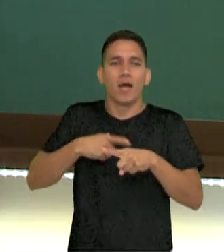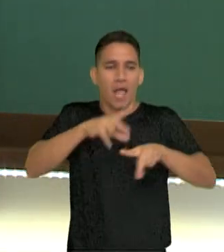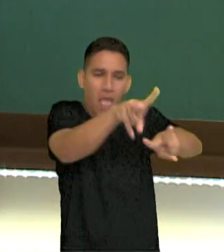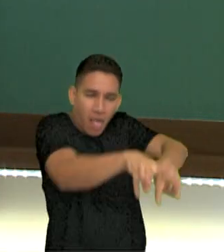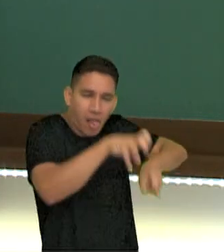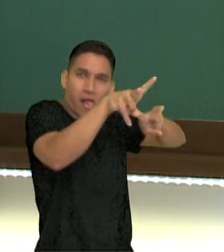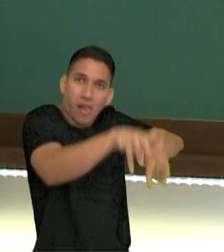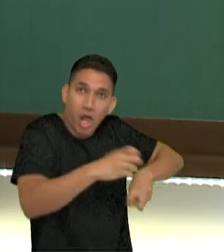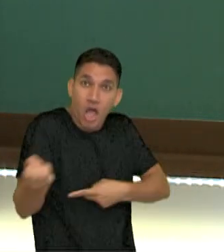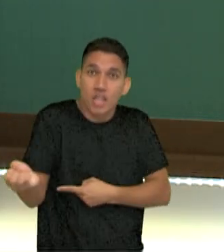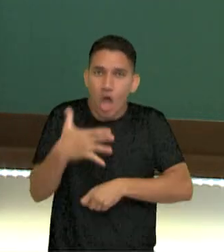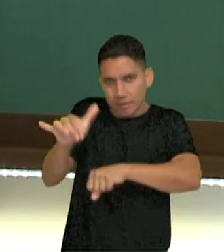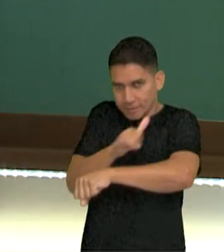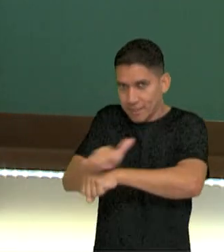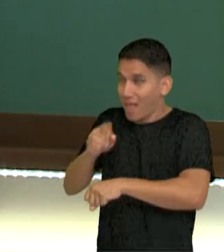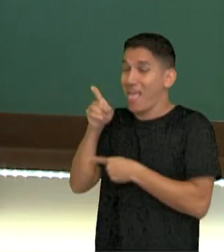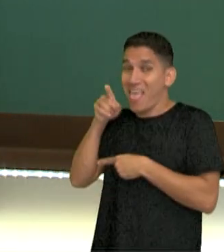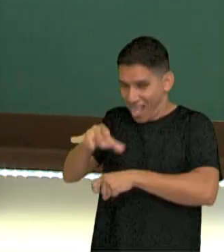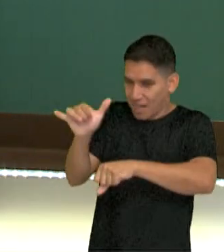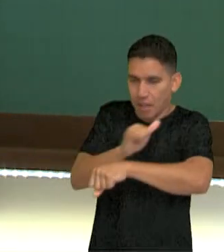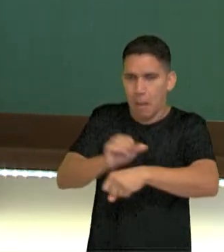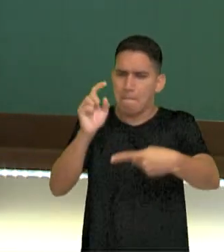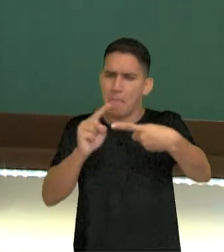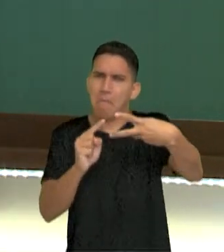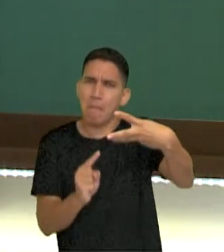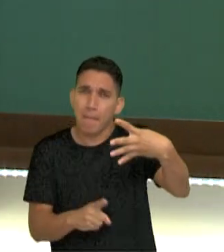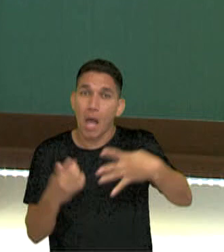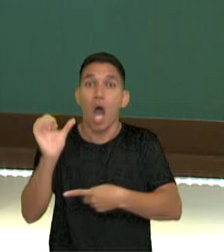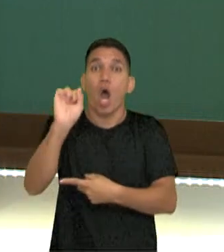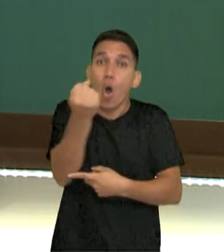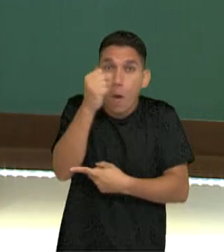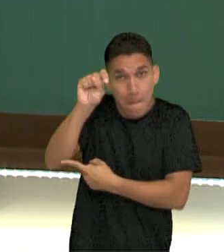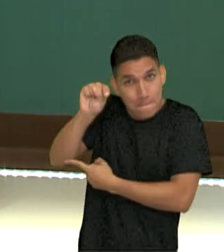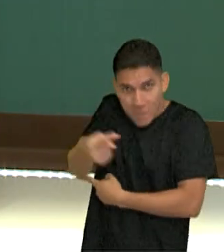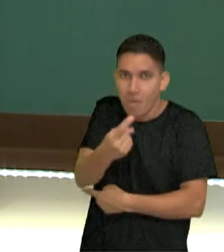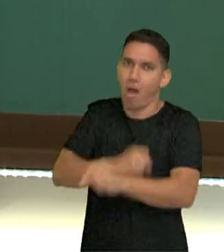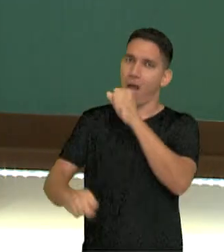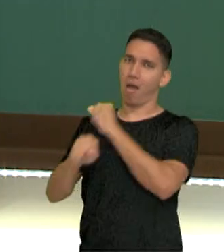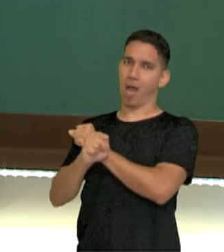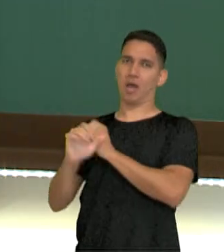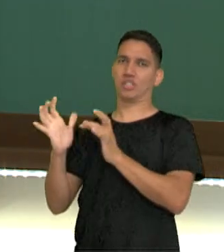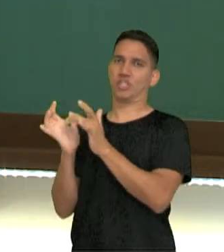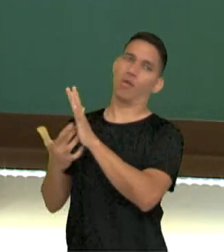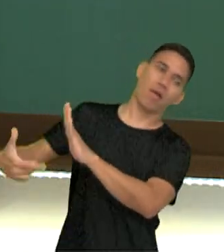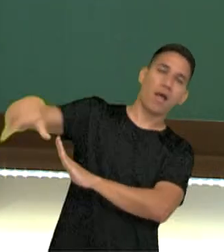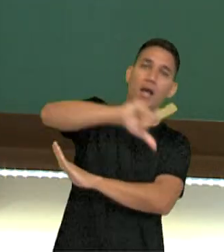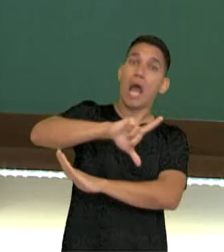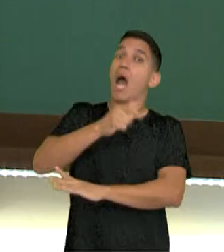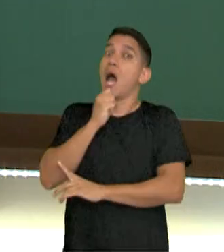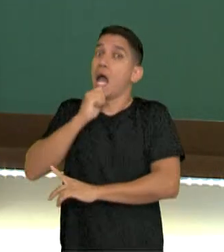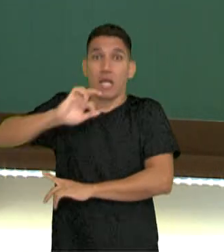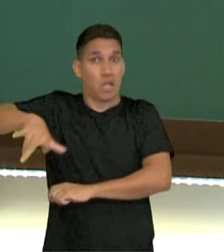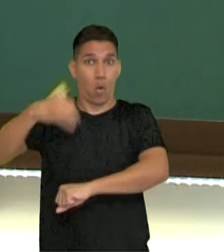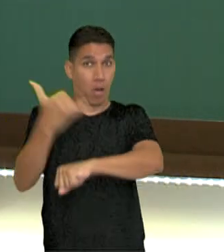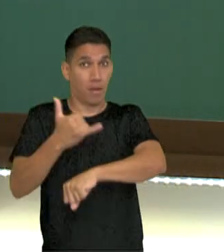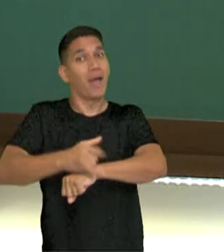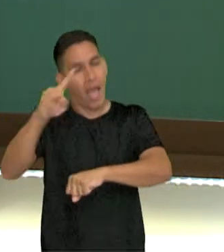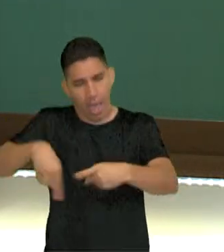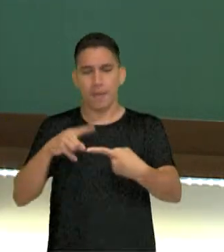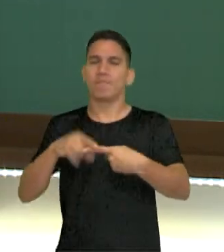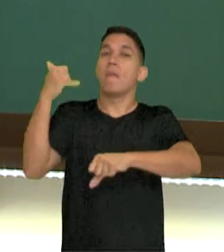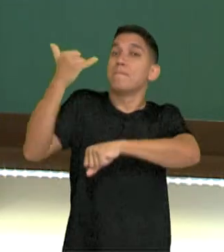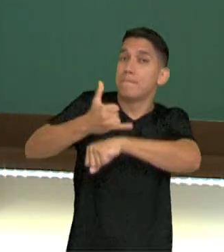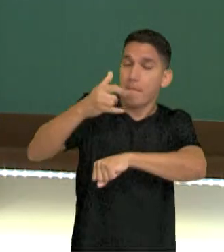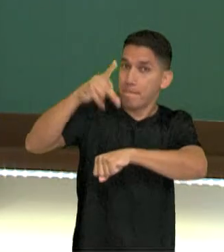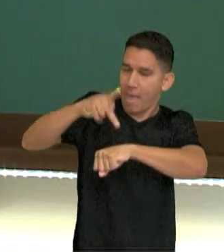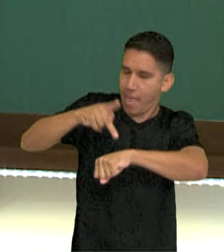surgimento de novas ferramentas. Essas ferramentas, a partir de 8.000 anos a.C., ainda não são de metais. São de pedra,